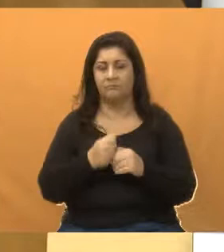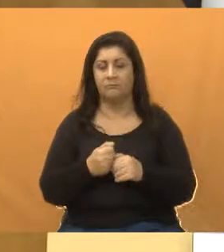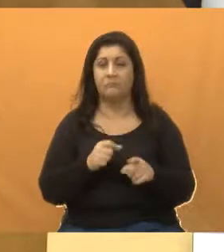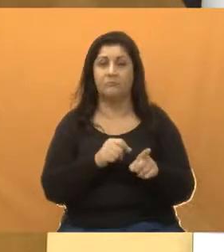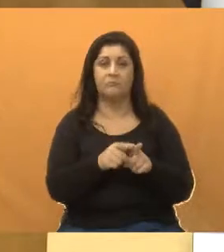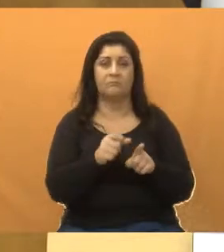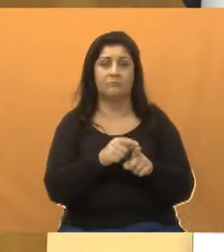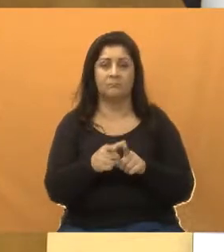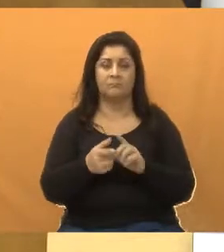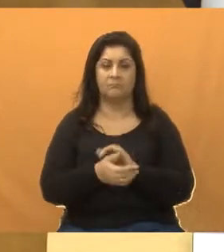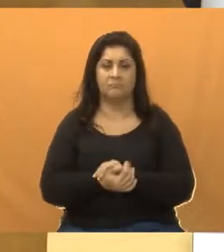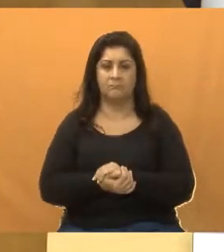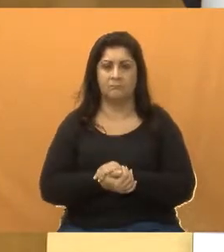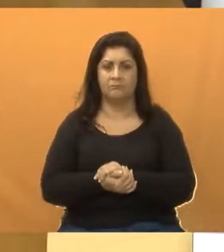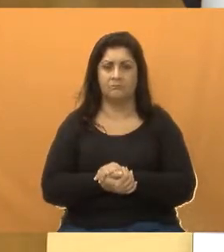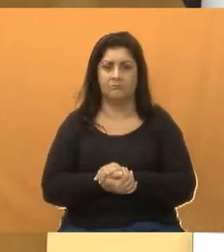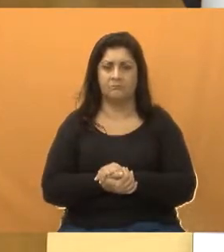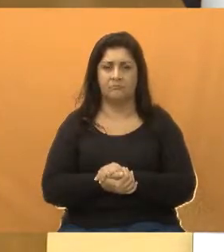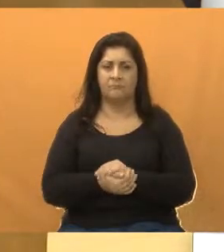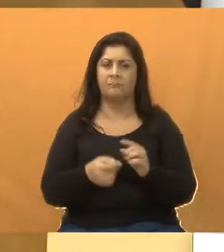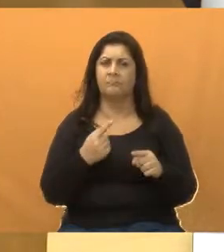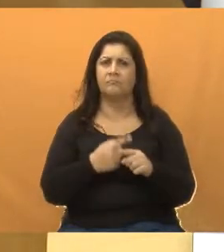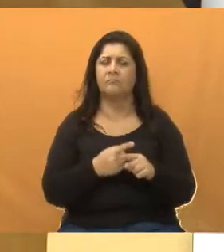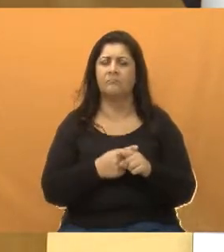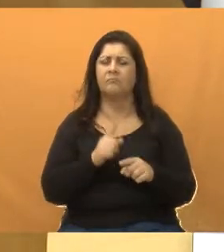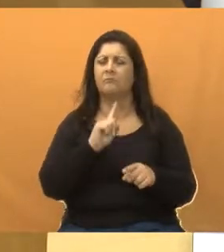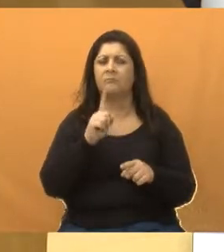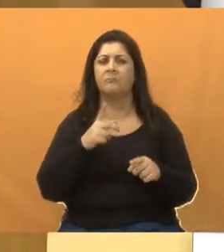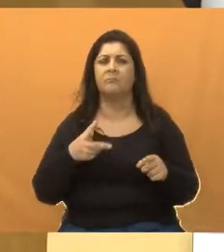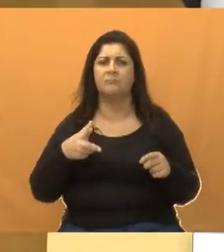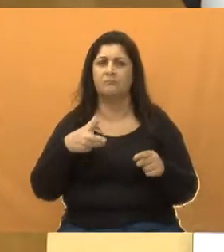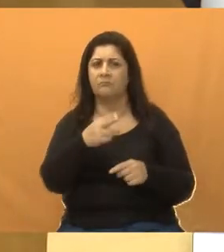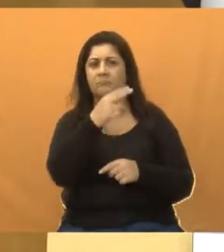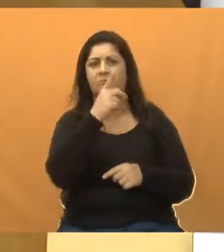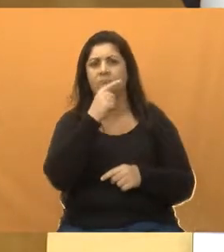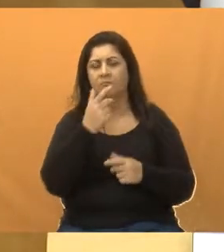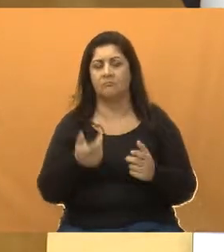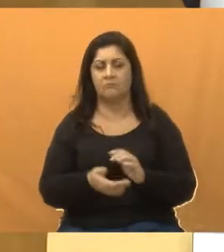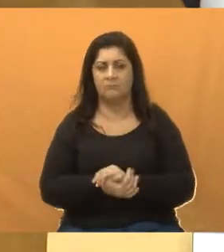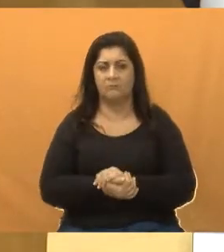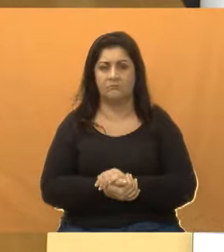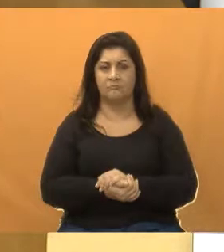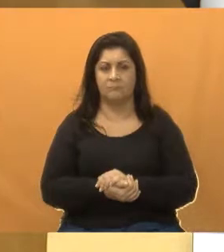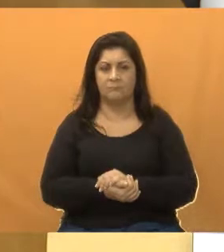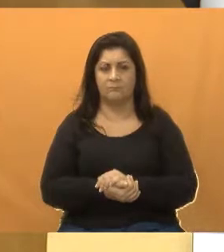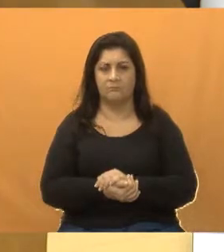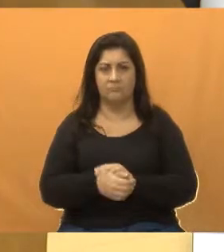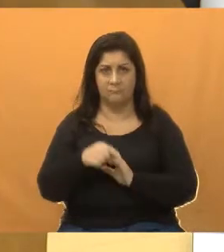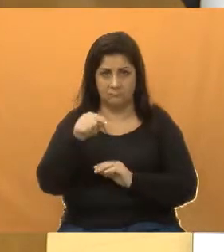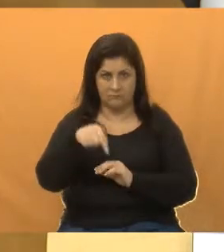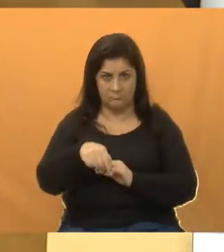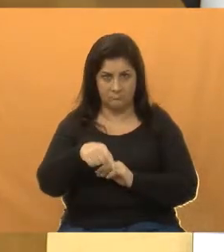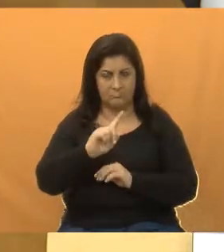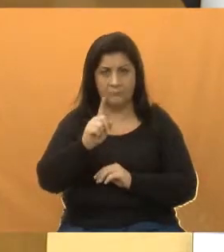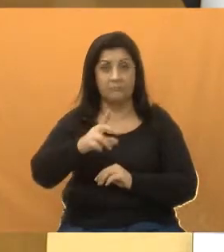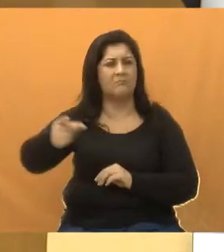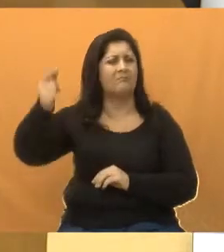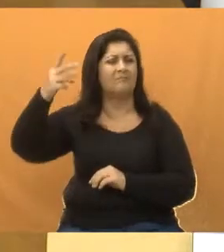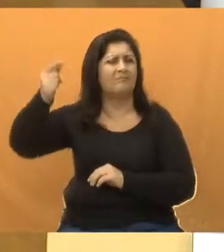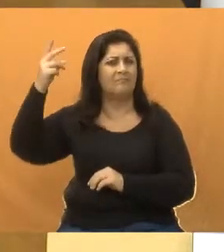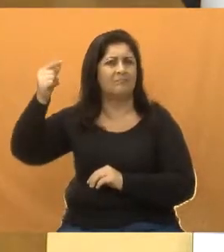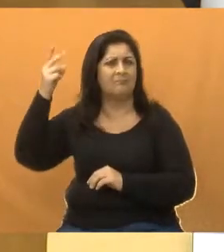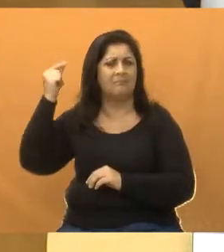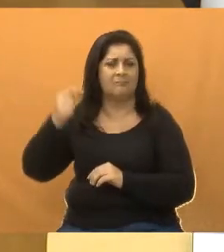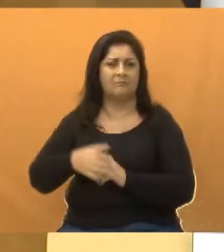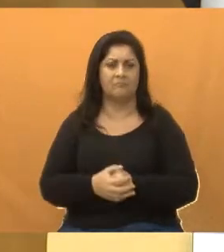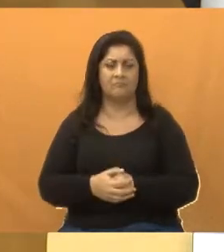alugada. Por que não cortou na época lá, não cortou? E não é dessa administração, já veio lá de trás, isso aí